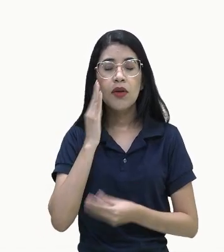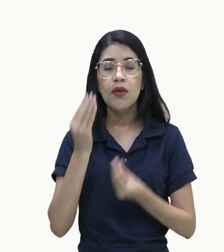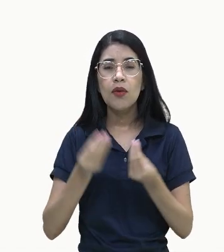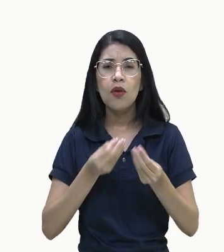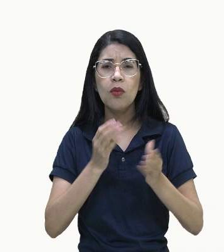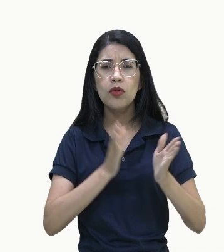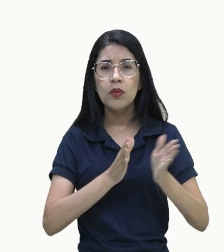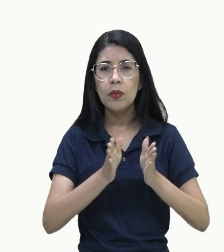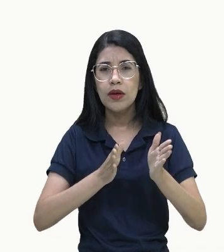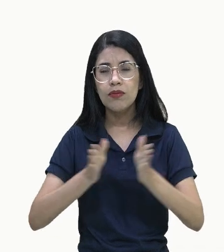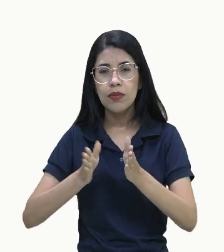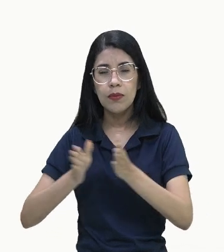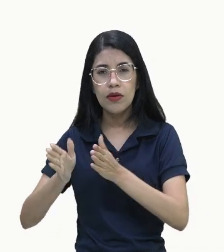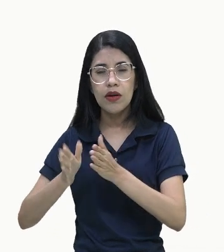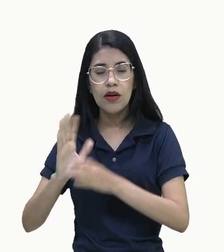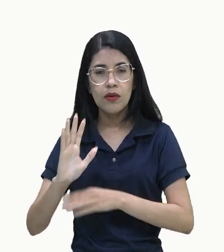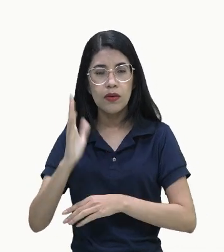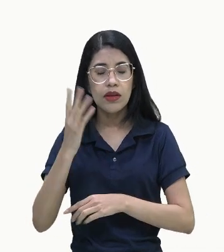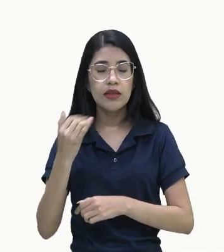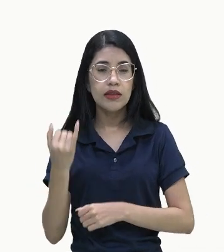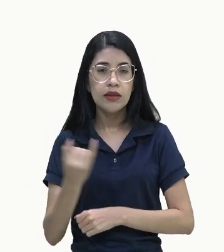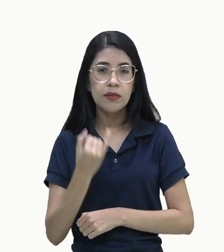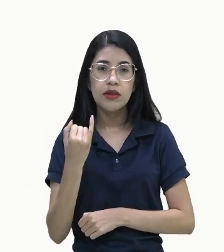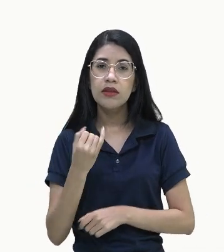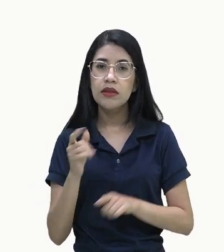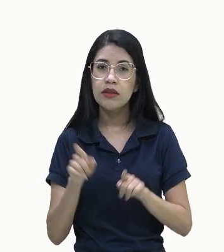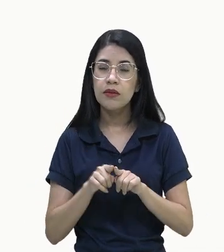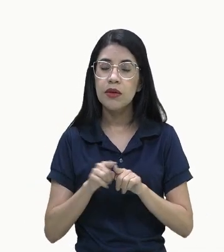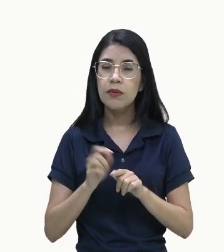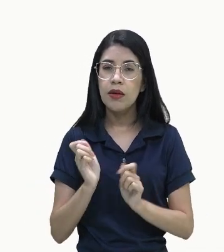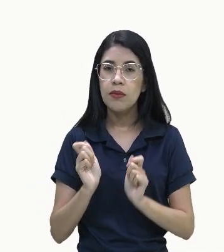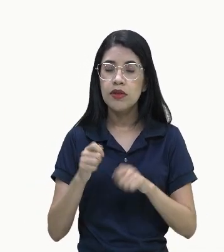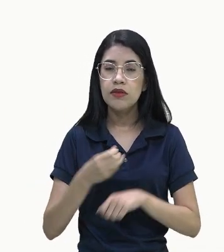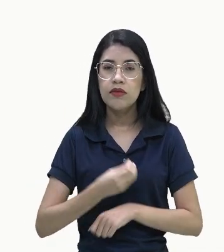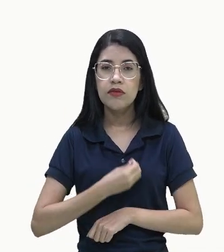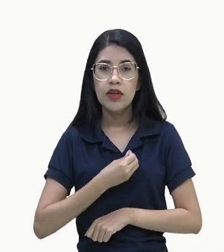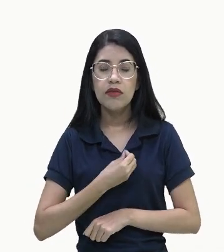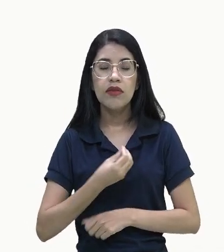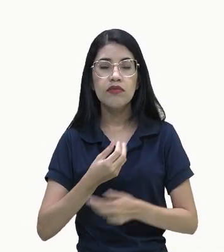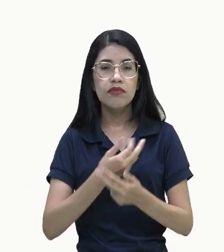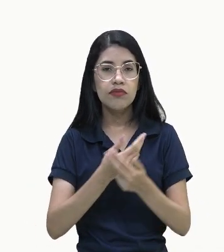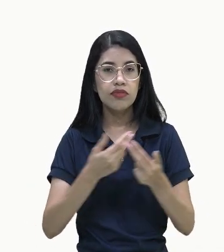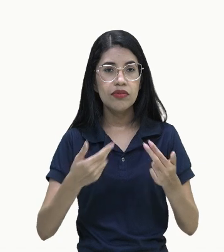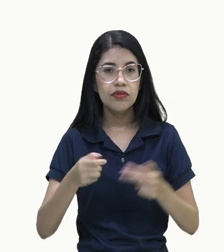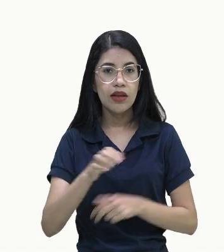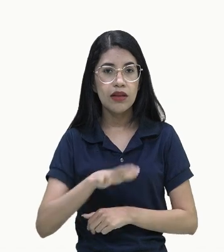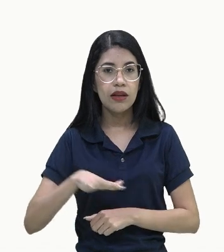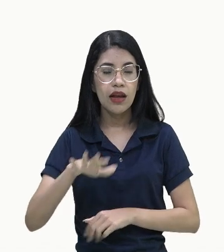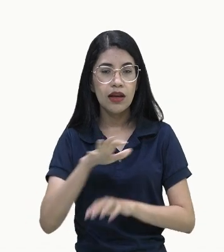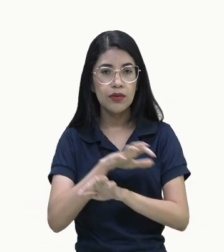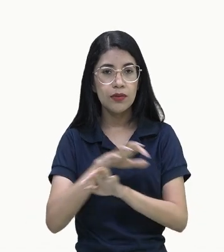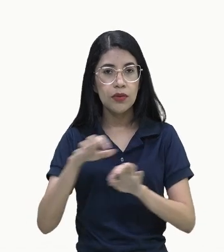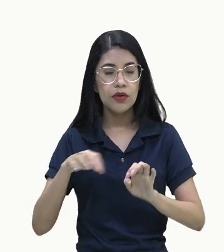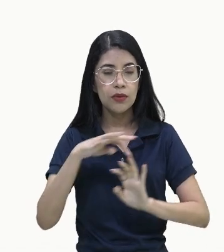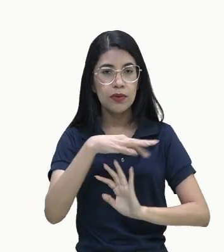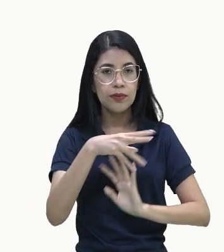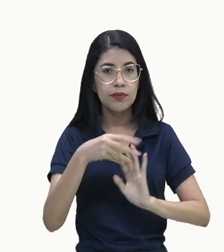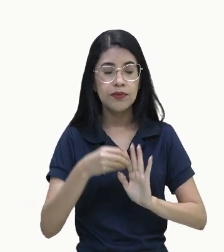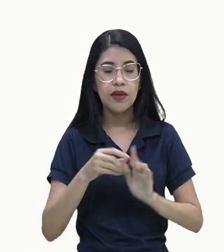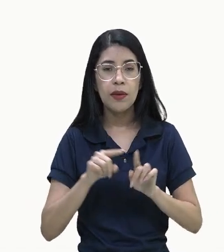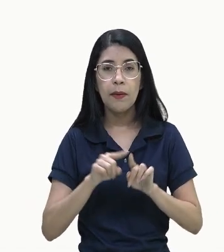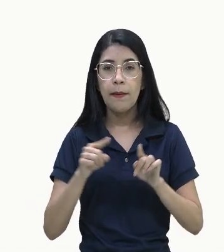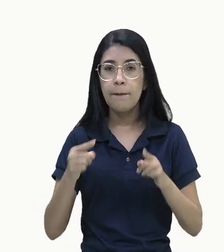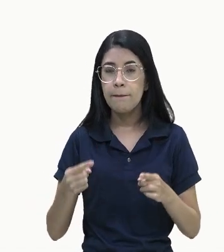um dos ciclos é importante para a manutenção da biodiversidade do bioma. Em contrapartida,